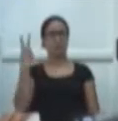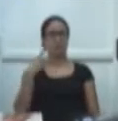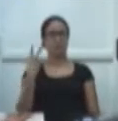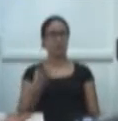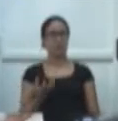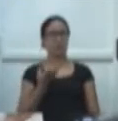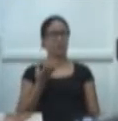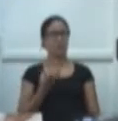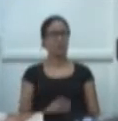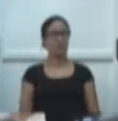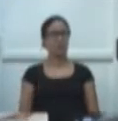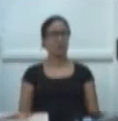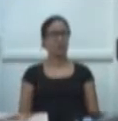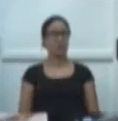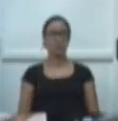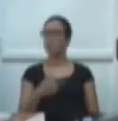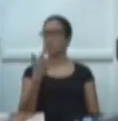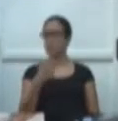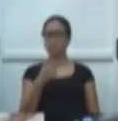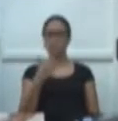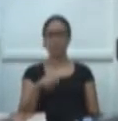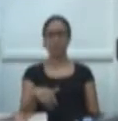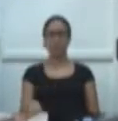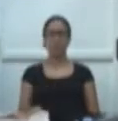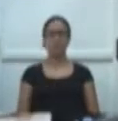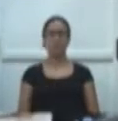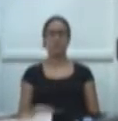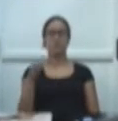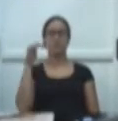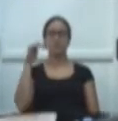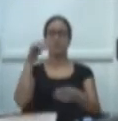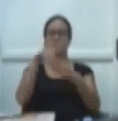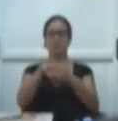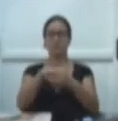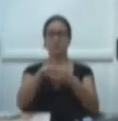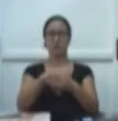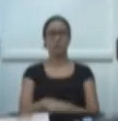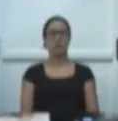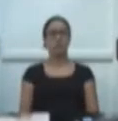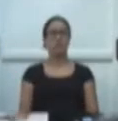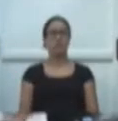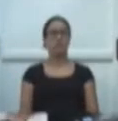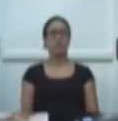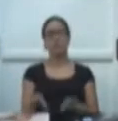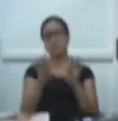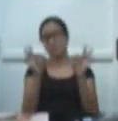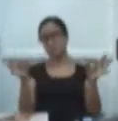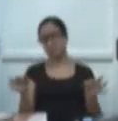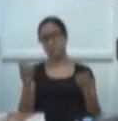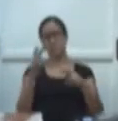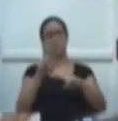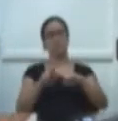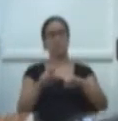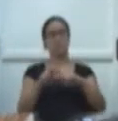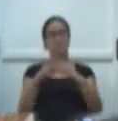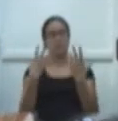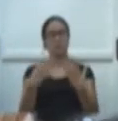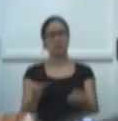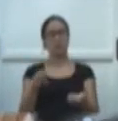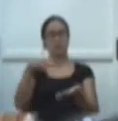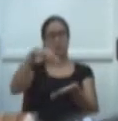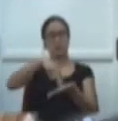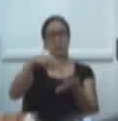discutir? Não havendo, vai à votação, e a votação é simbólica. Os